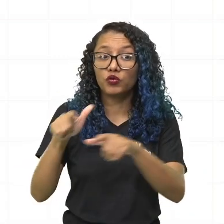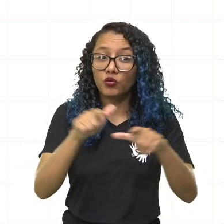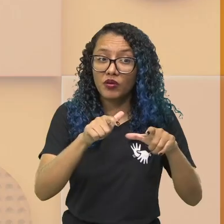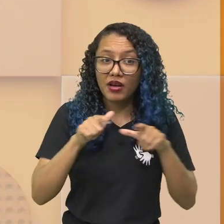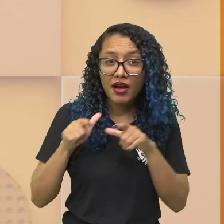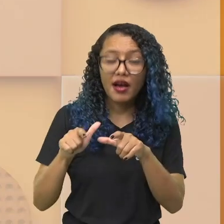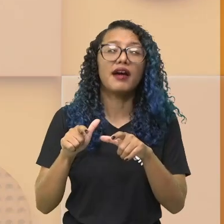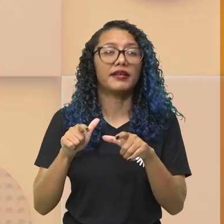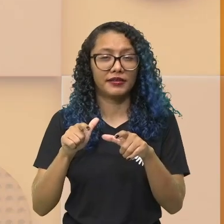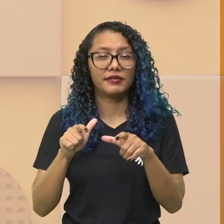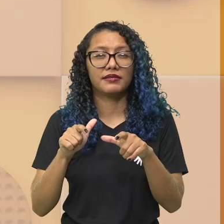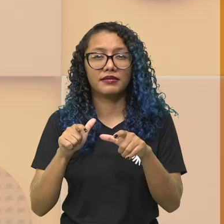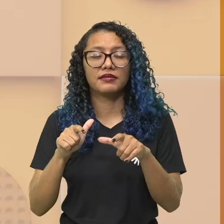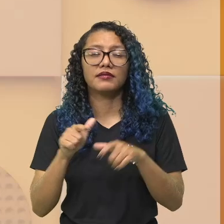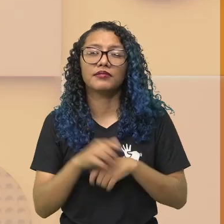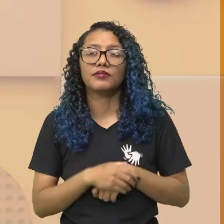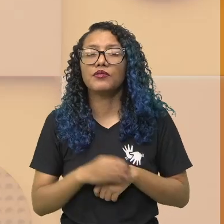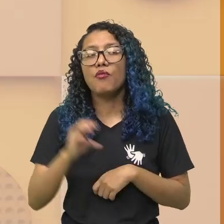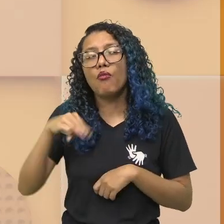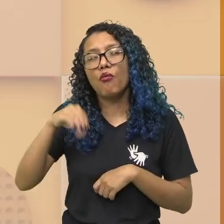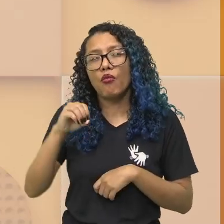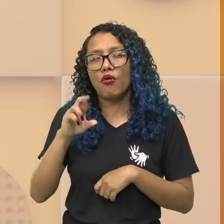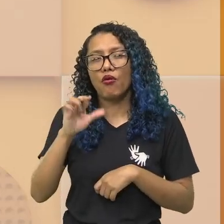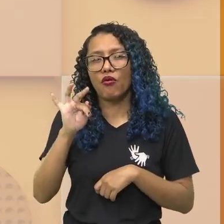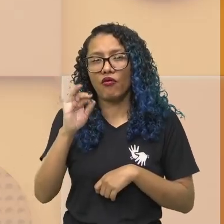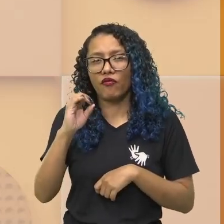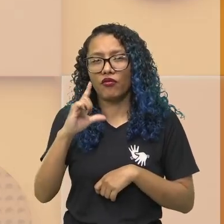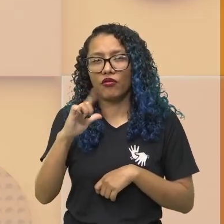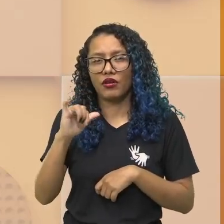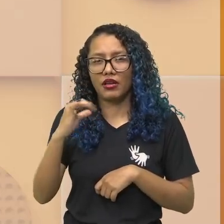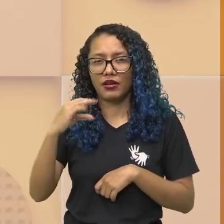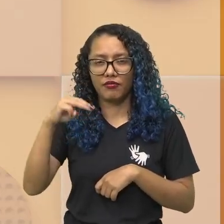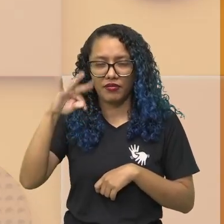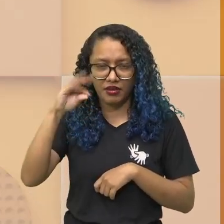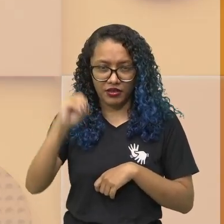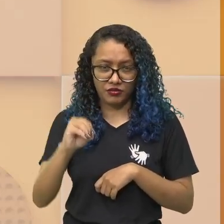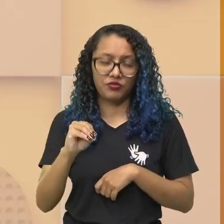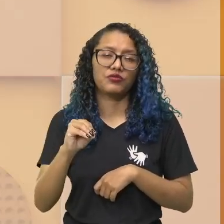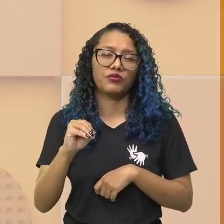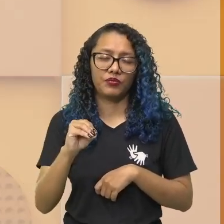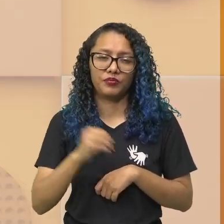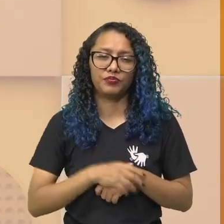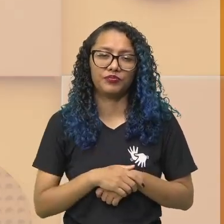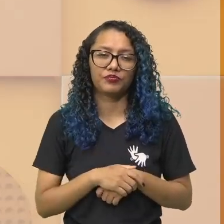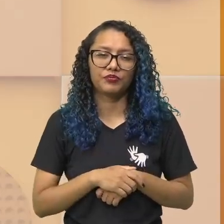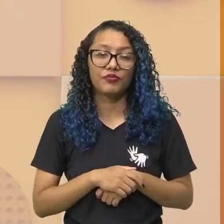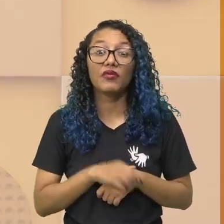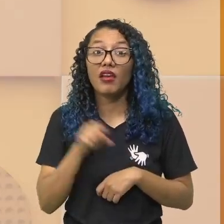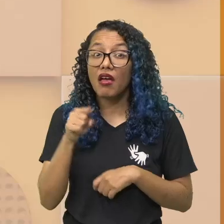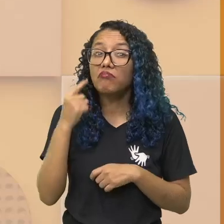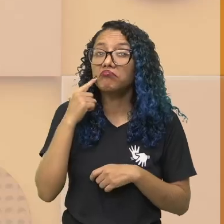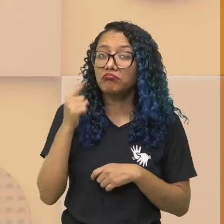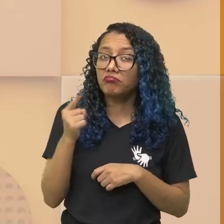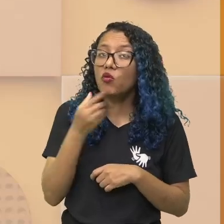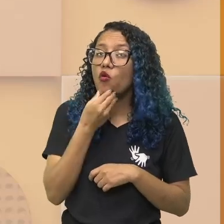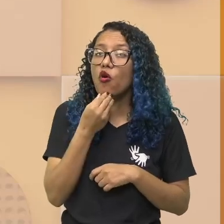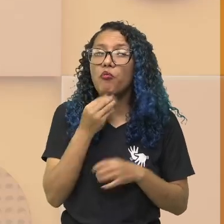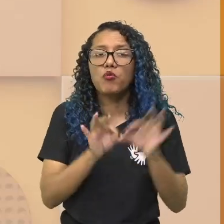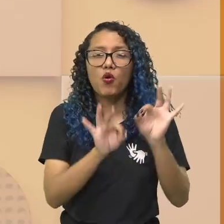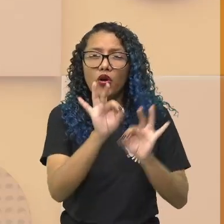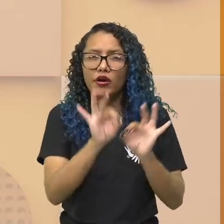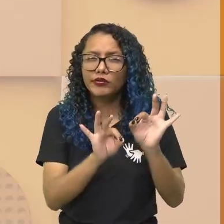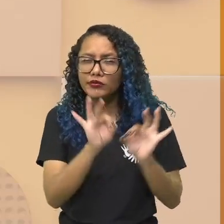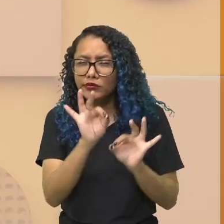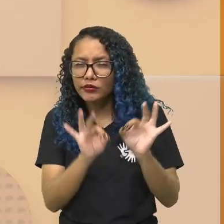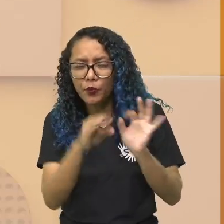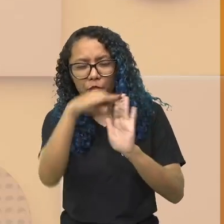as grandes áreas naturais do território brasileiro? Então ele ajudou ali, né, a sistematizar, a organizar essa